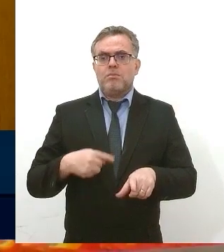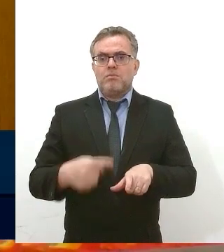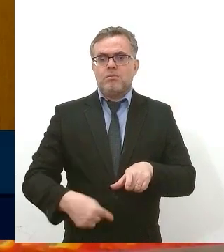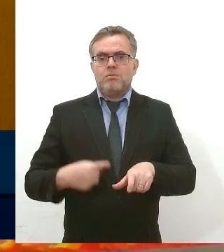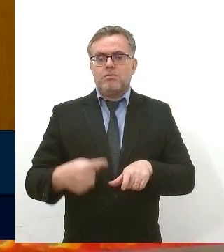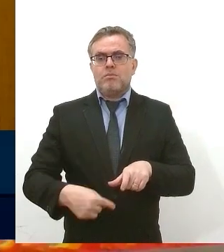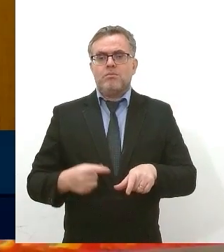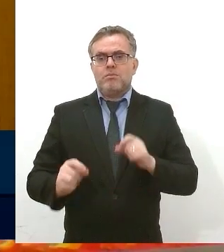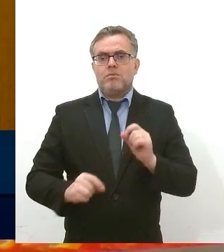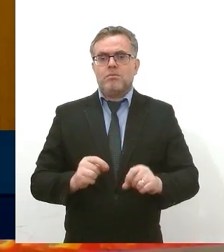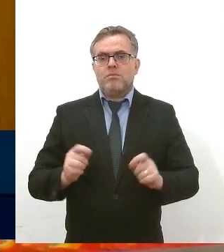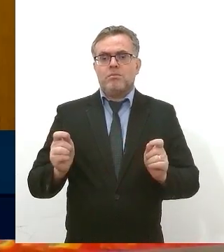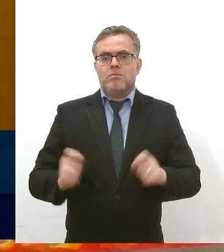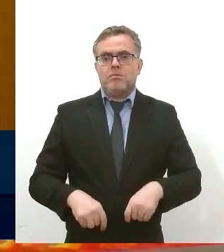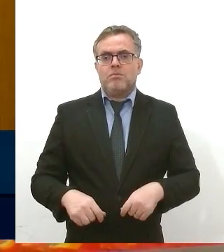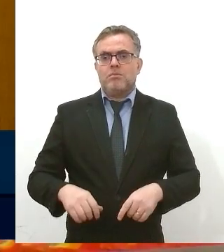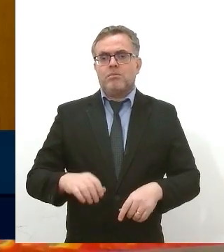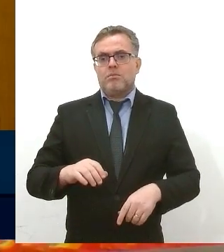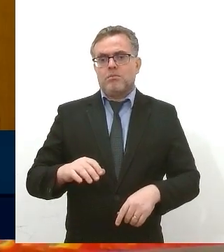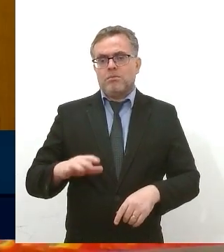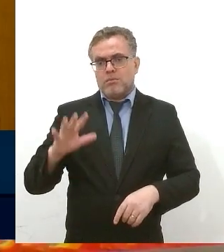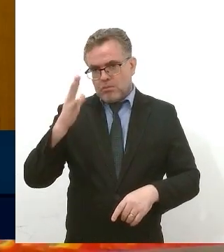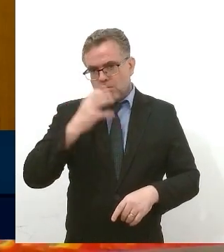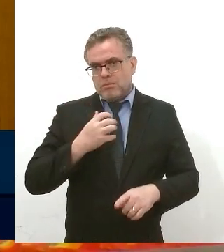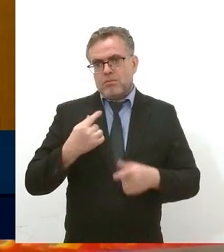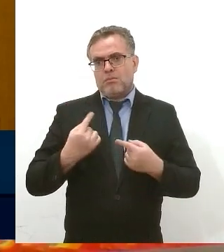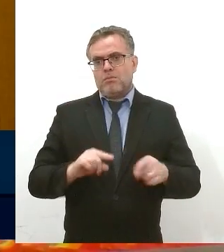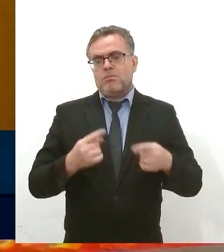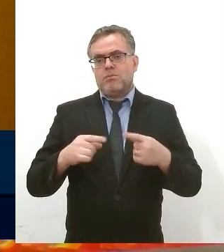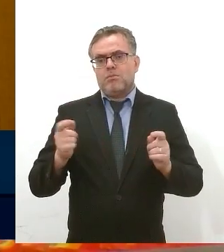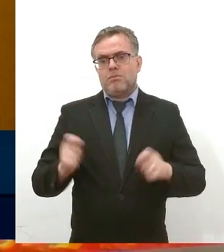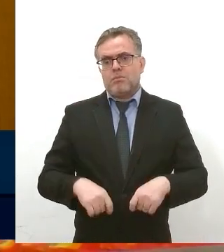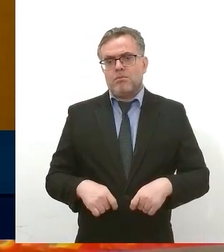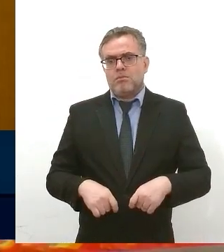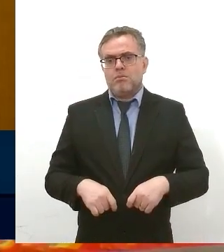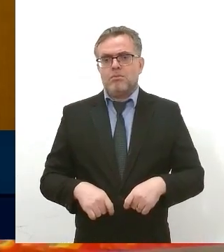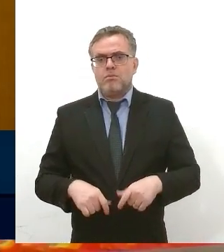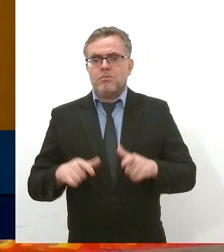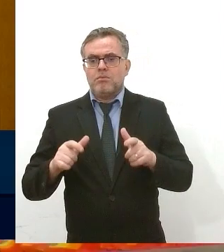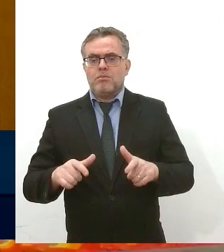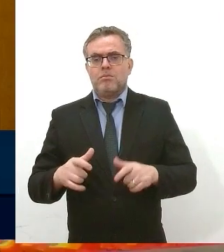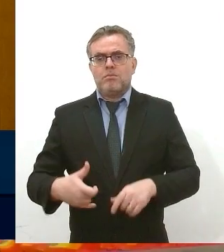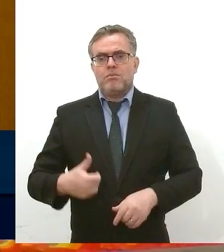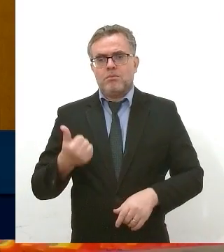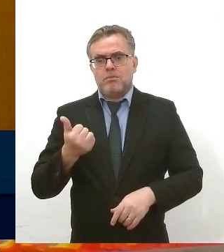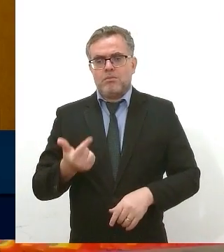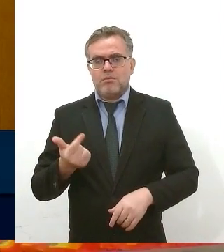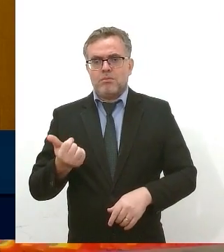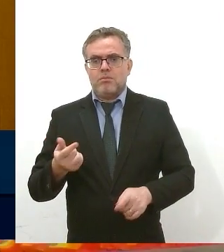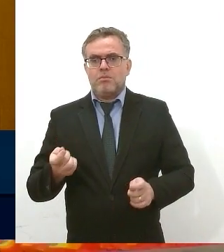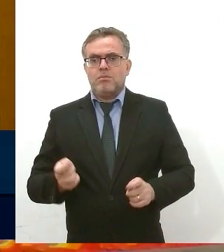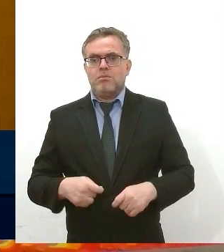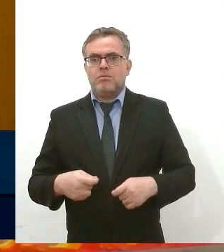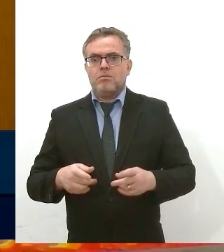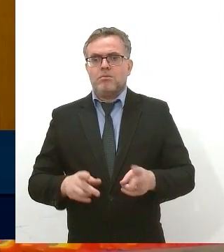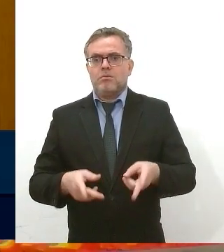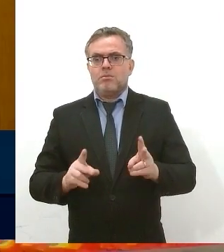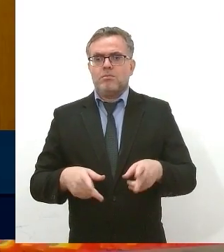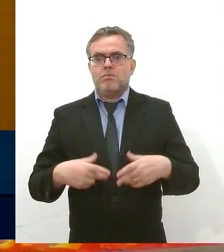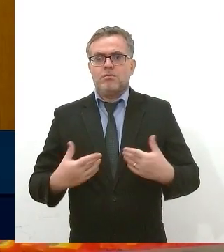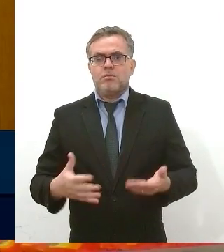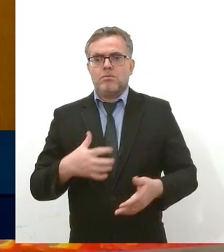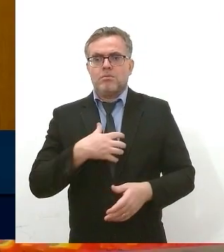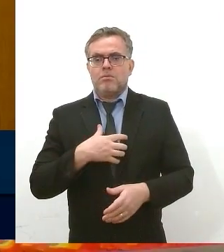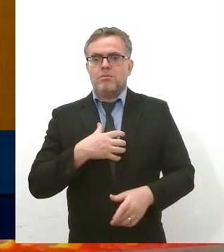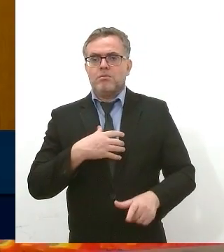das piadinhas. Imagine, um adolescente, eu tinha 12 anos, acabado de completar 12 anos.